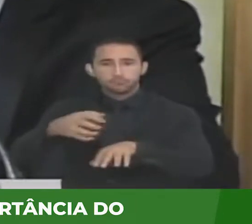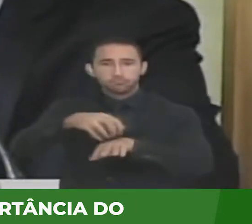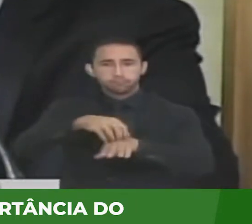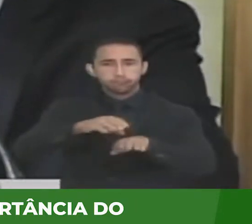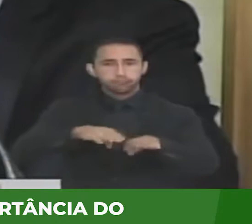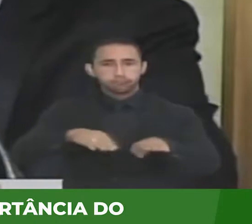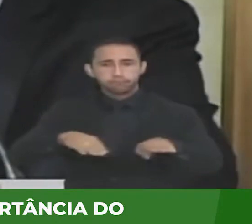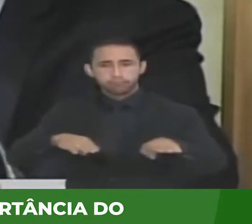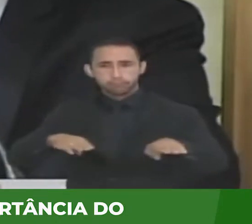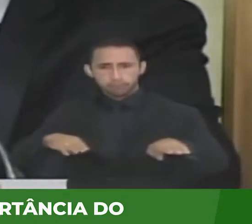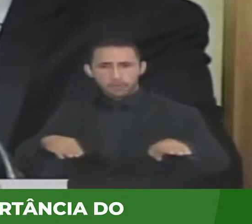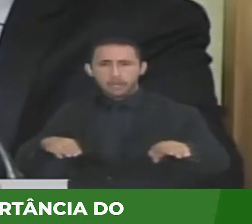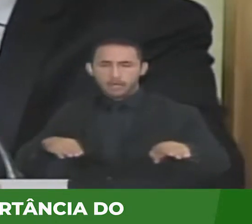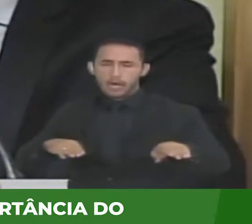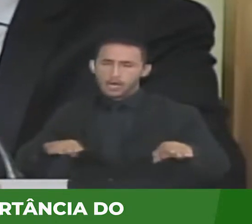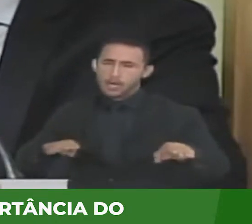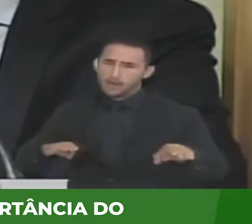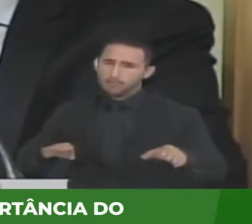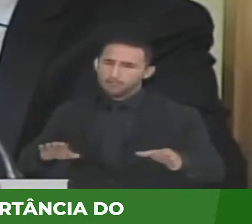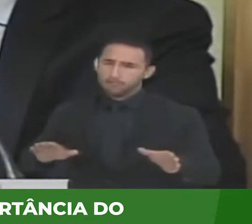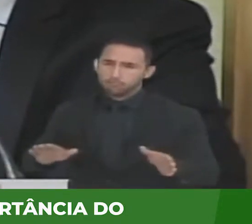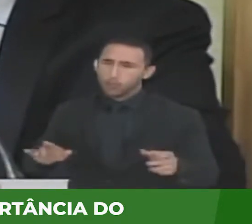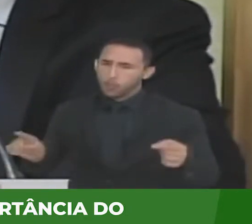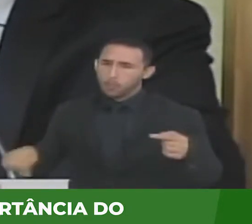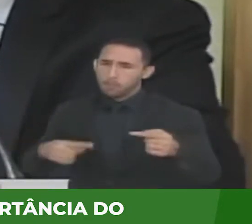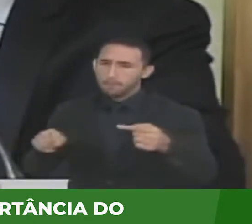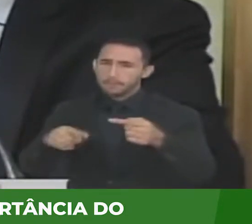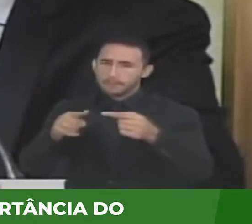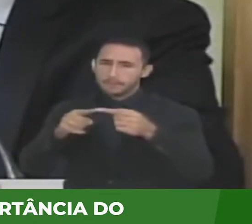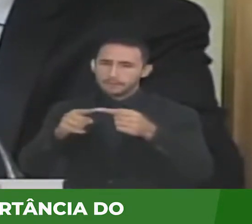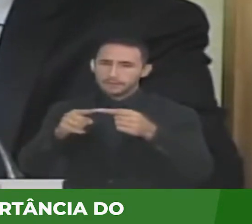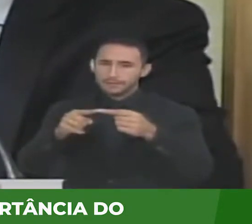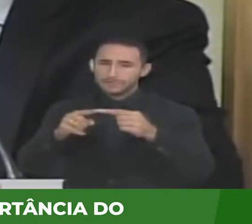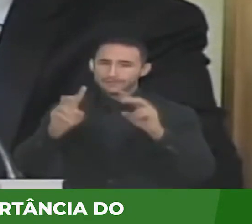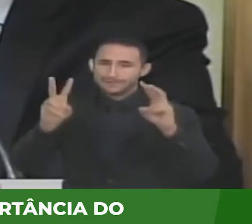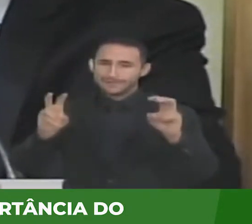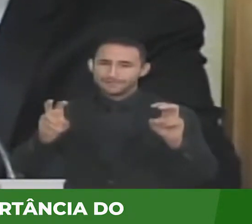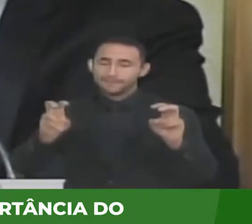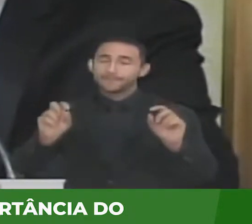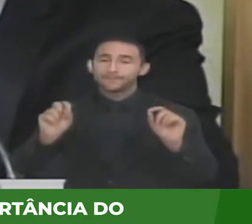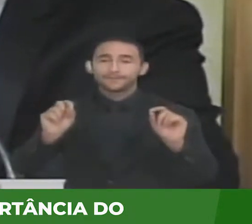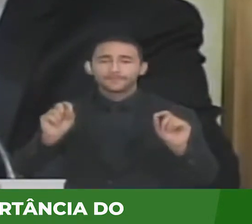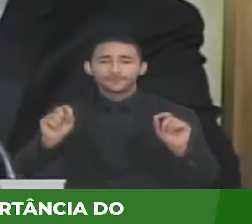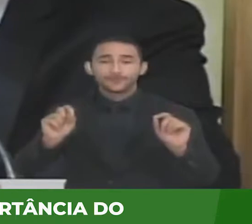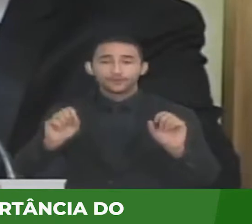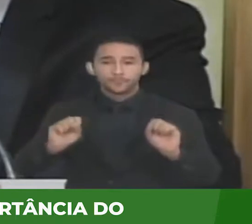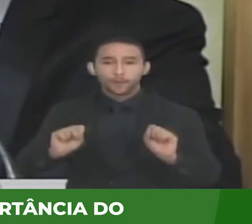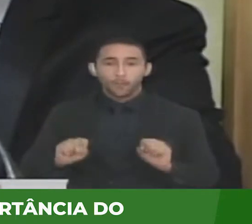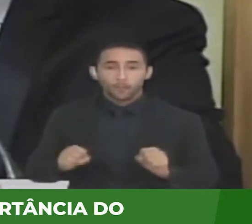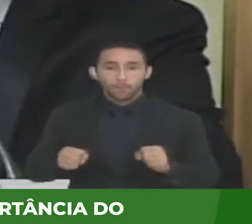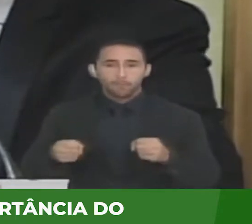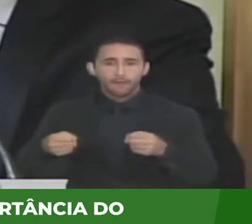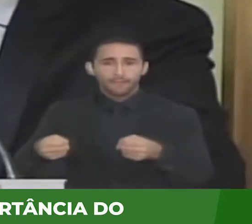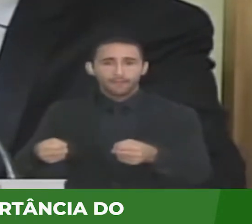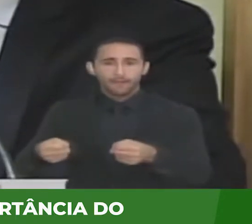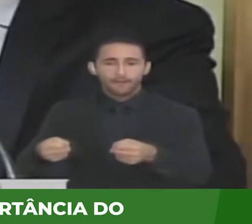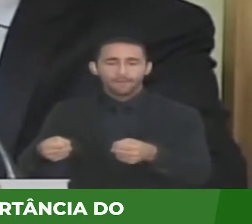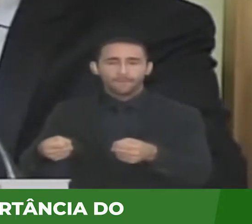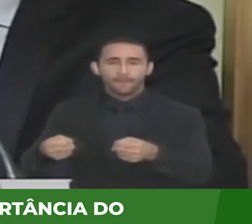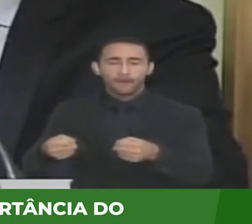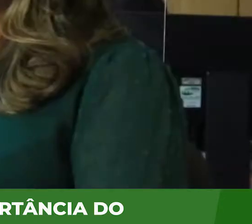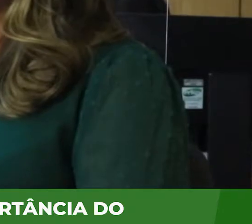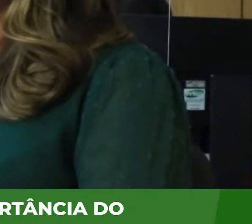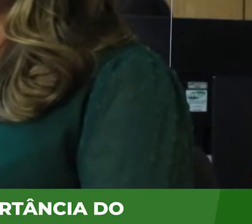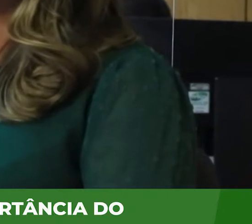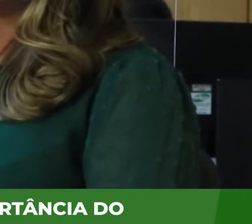eu acho que contribui muito com esse tema né de combater essas mortes no